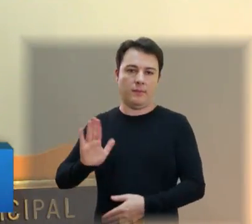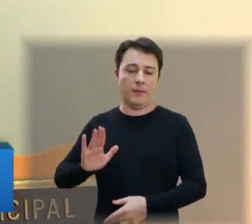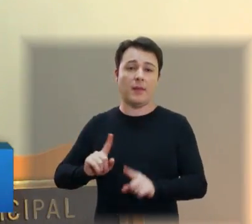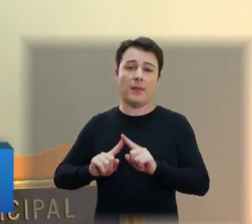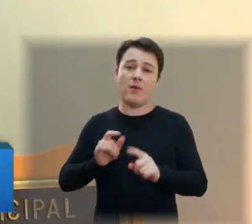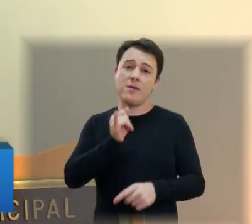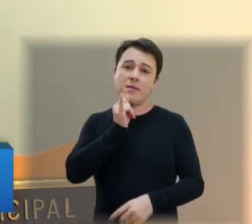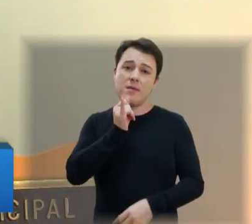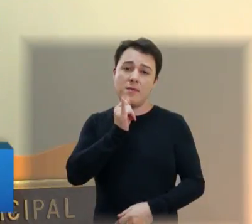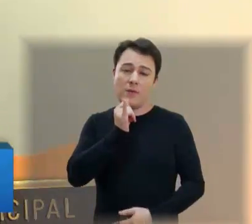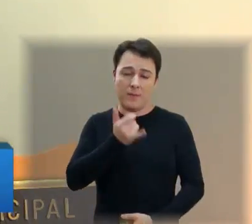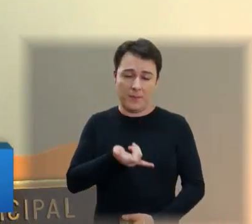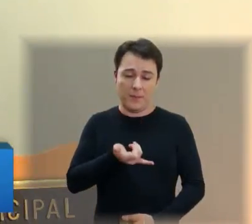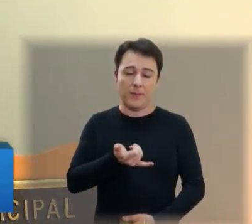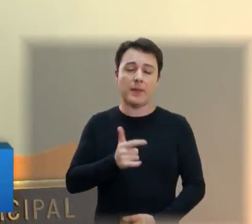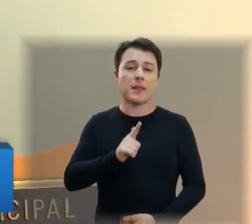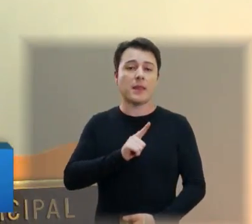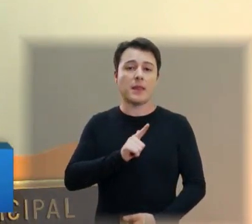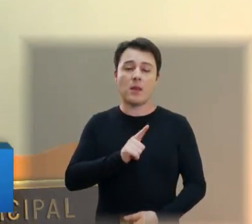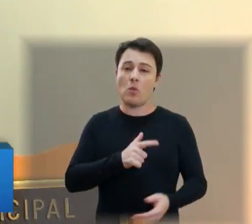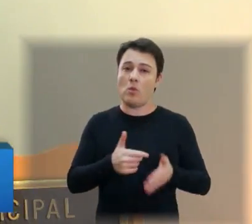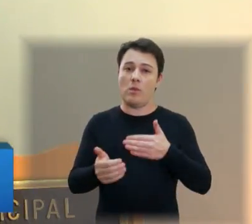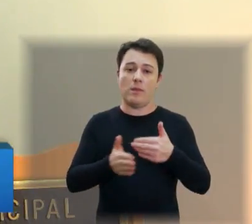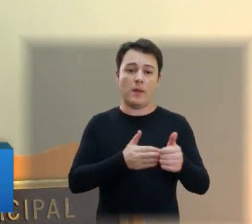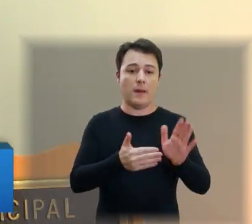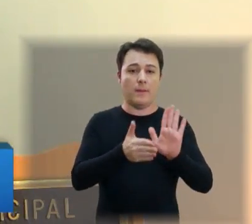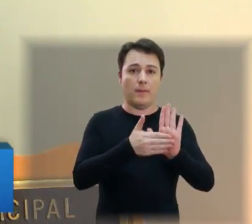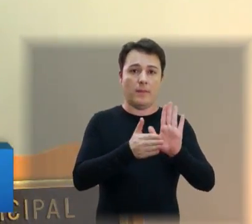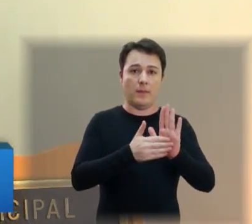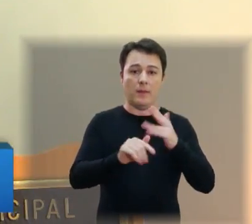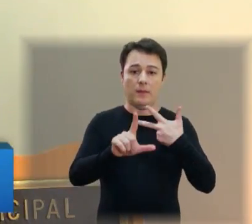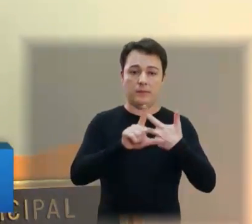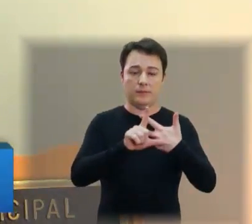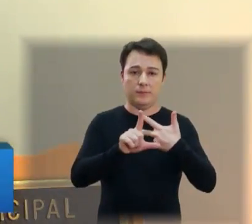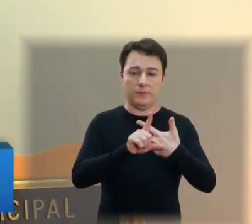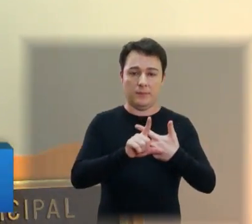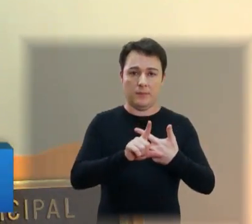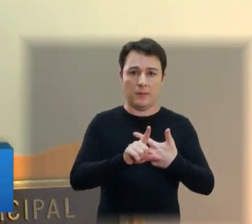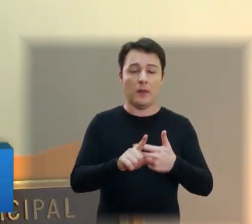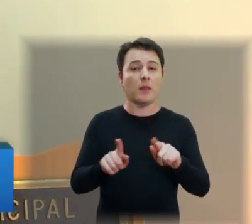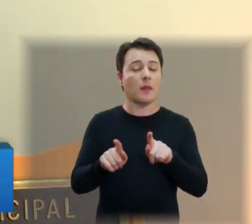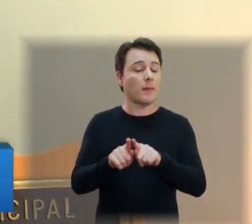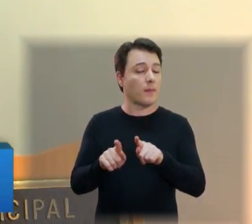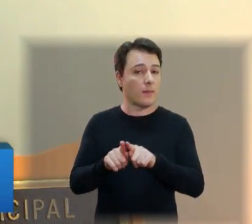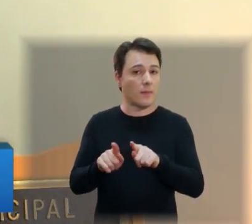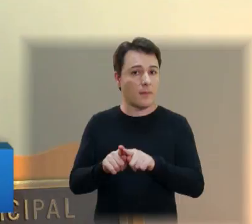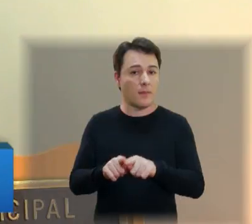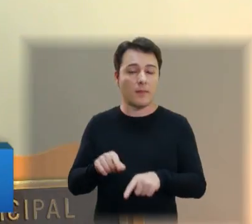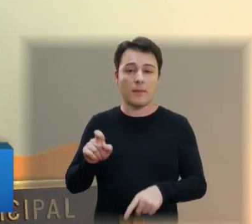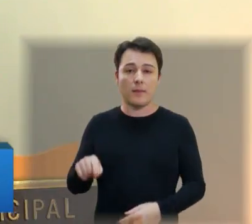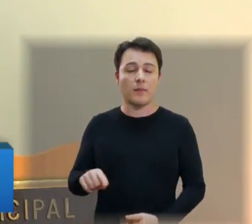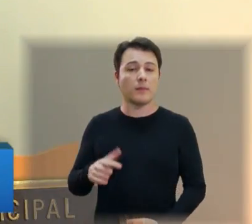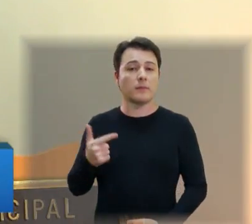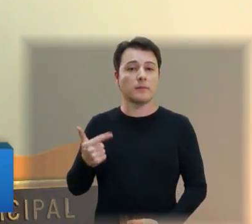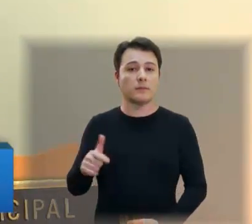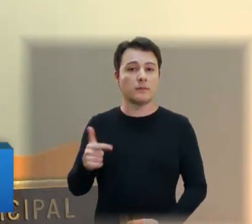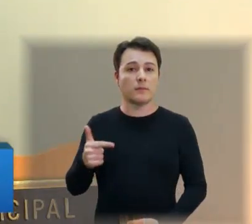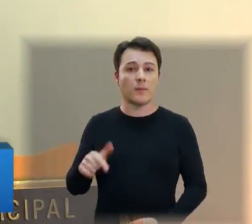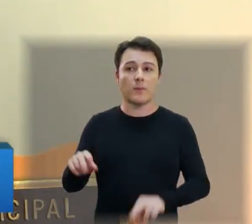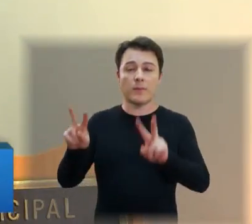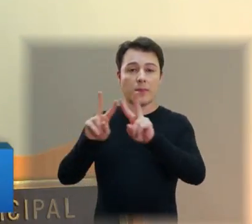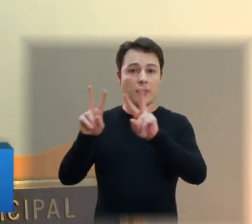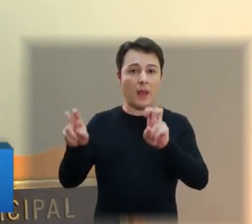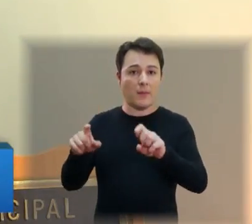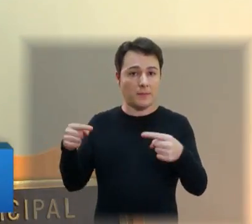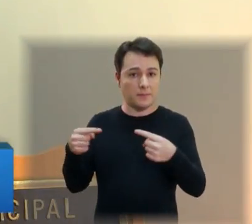amplo, no âmbito de qualquer propositura legislativa. Outro sim, na medida que não havia pertinência temática para